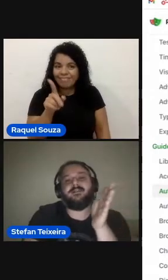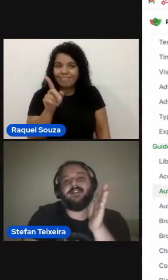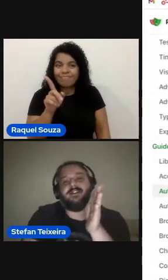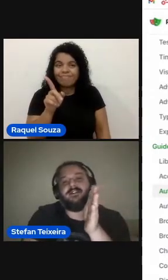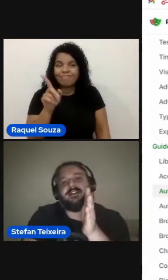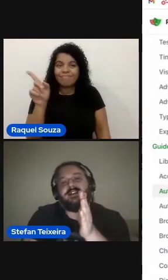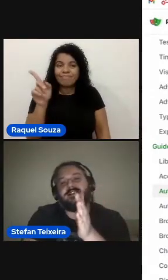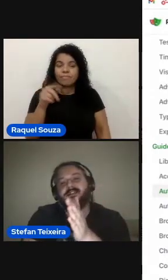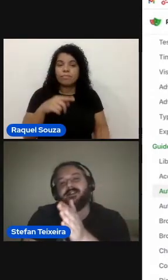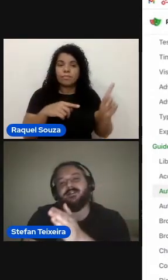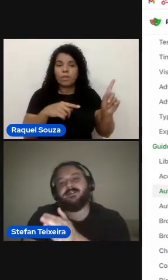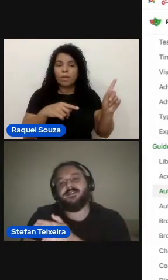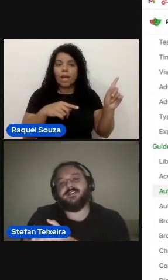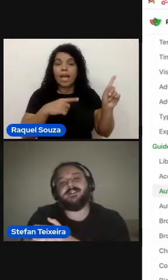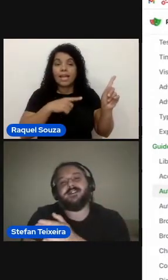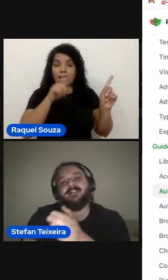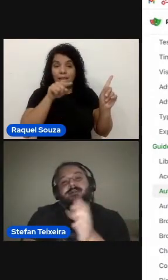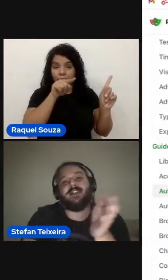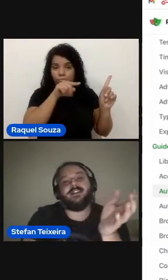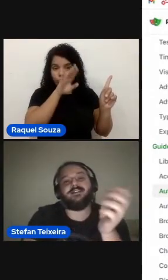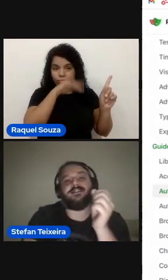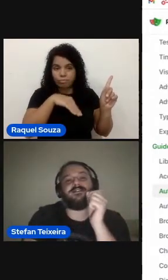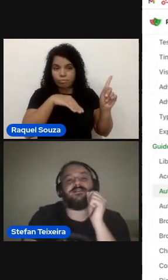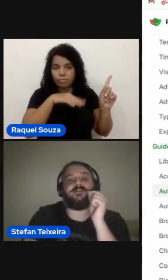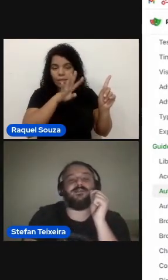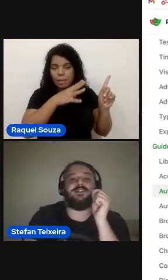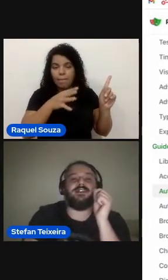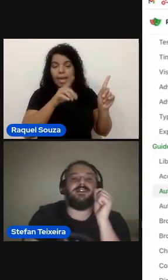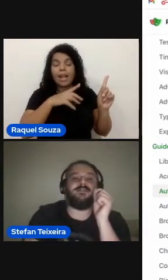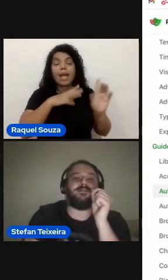ele vai aguardar esses eventos todos automaticamente. Então,